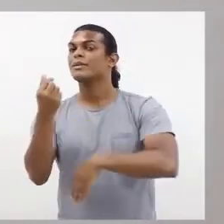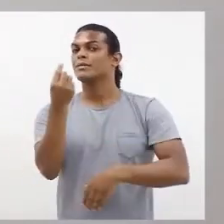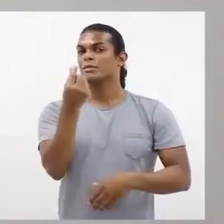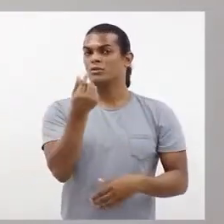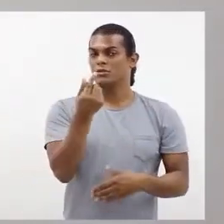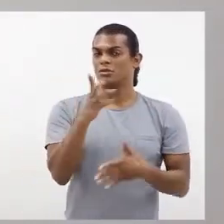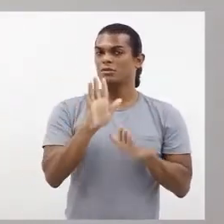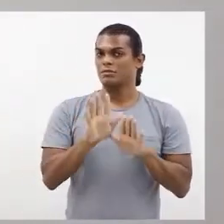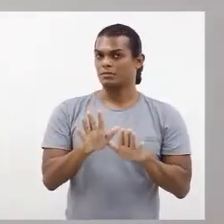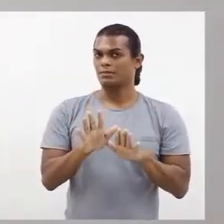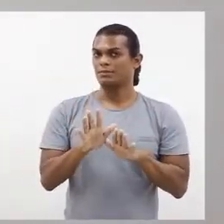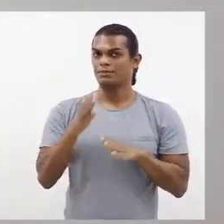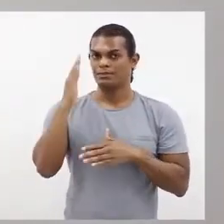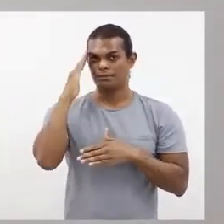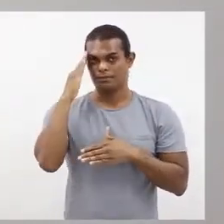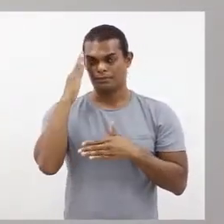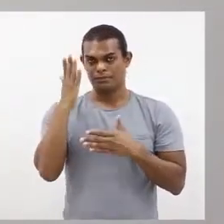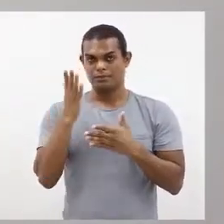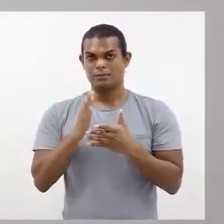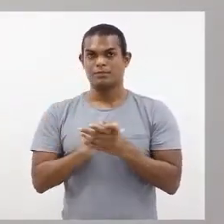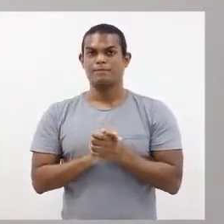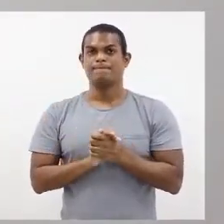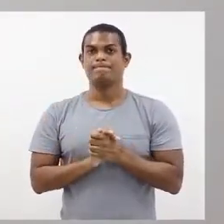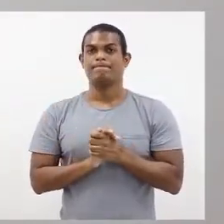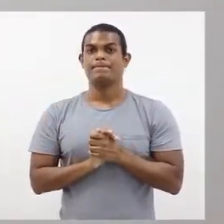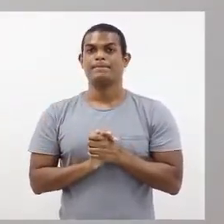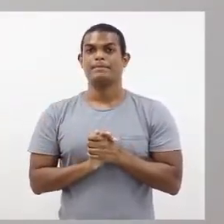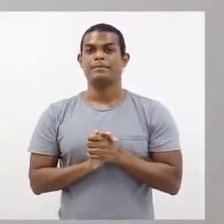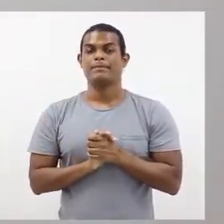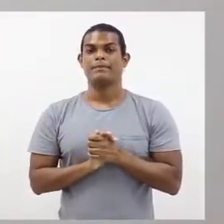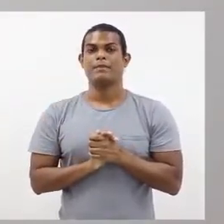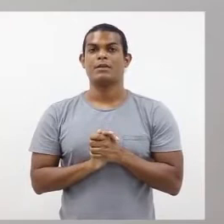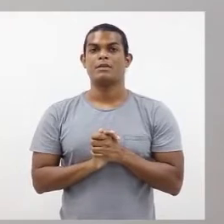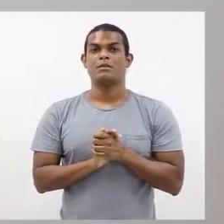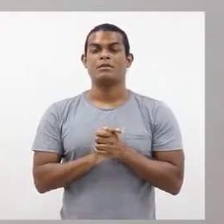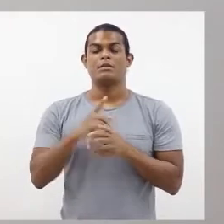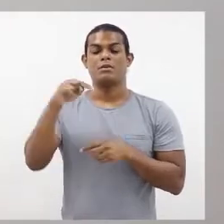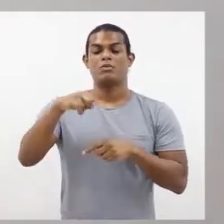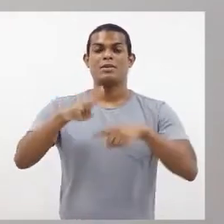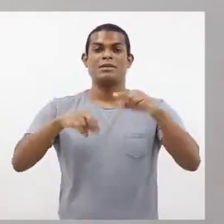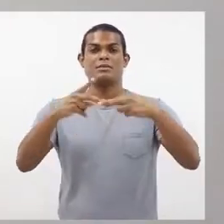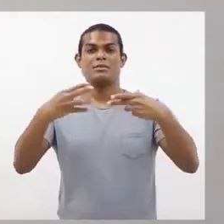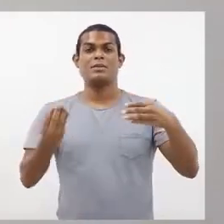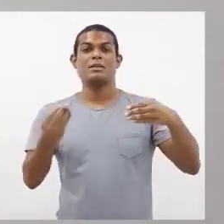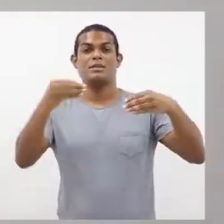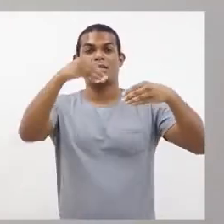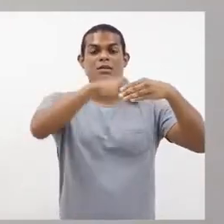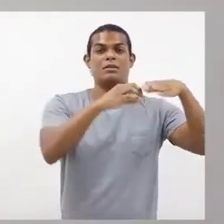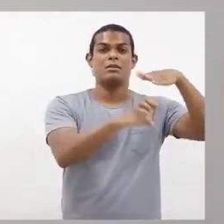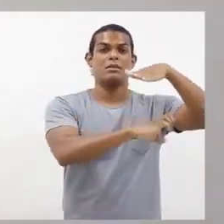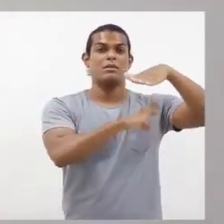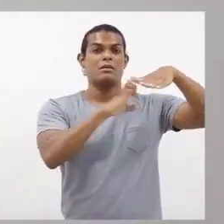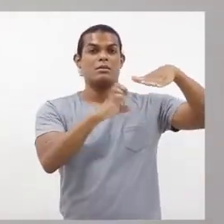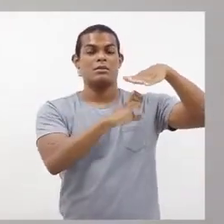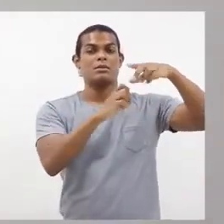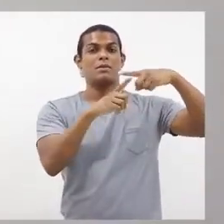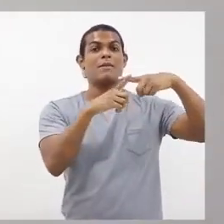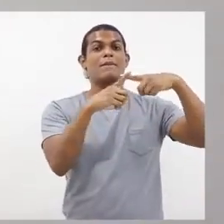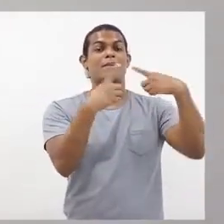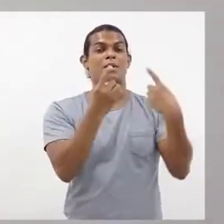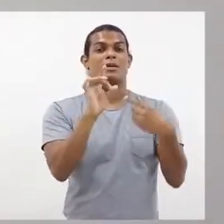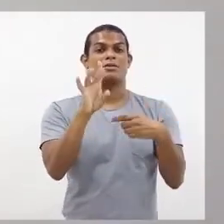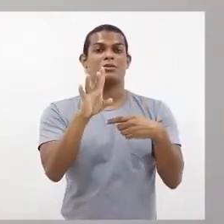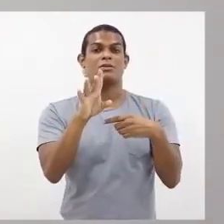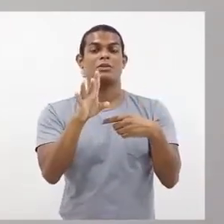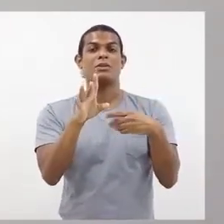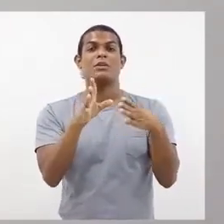benefícios econômicos desse ativo, então ele entra para a nossa empresa como sendo ativo da empresa, embora em contrato